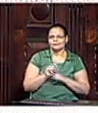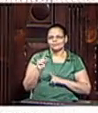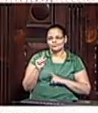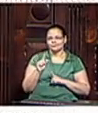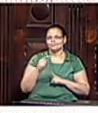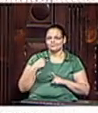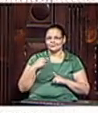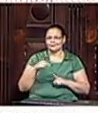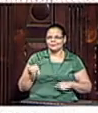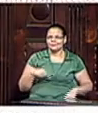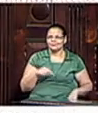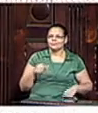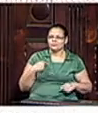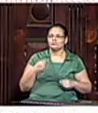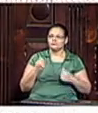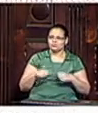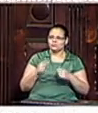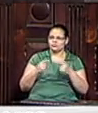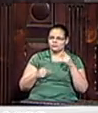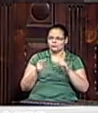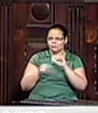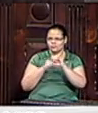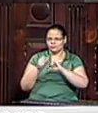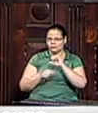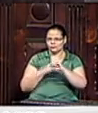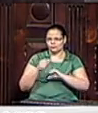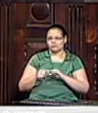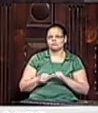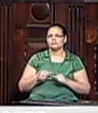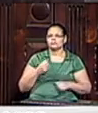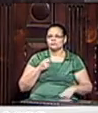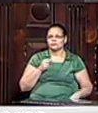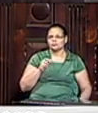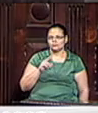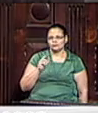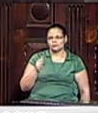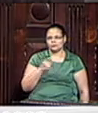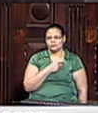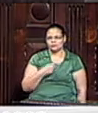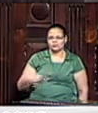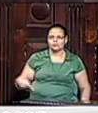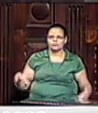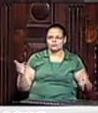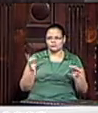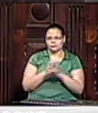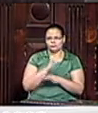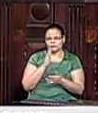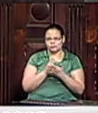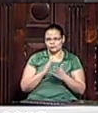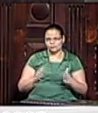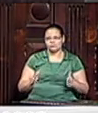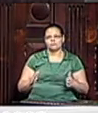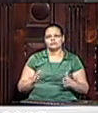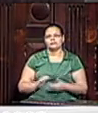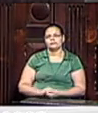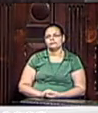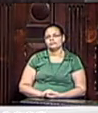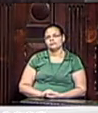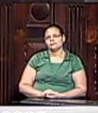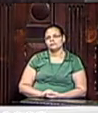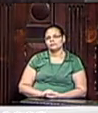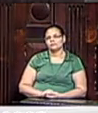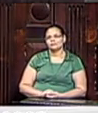sim, estou de acordo com Vossa Excelência. Obrigado. Senhora Presidente, para poder concluir, ainda